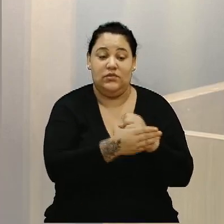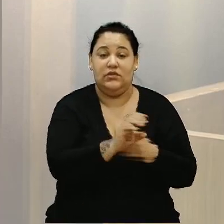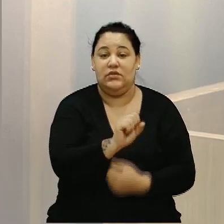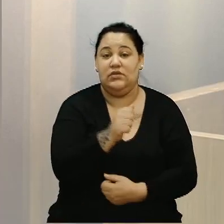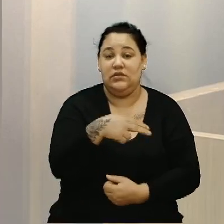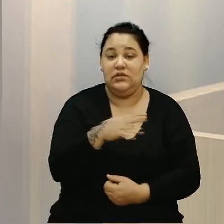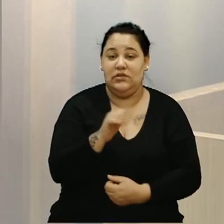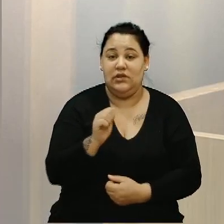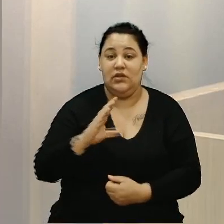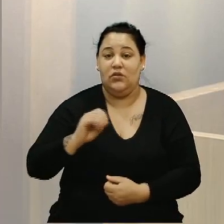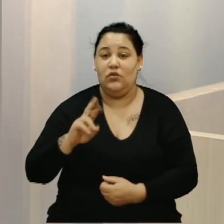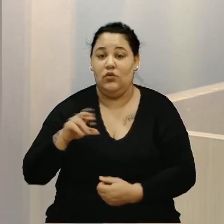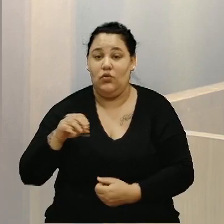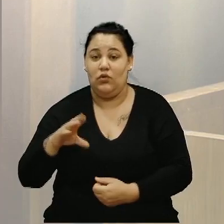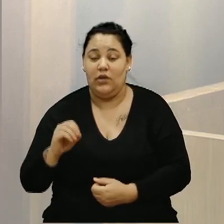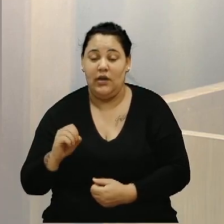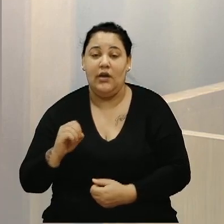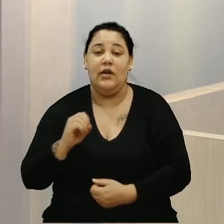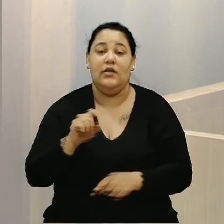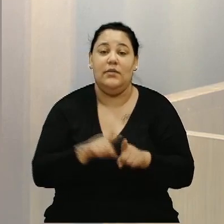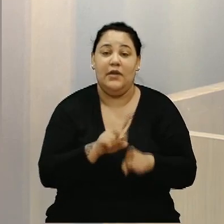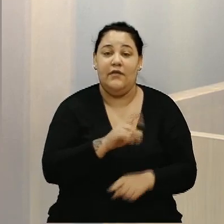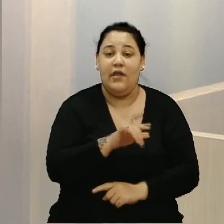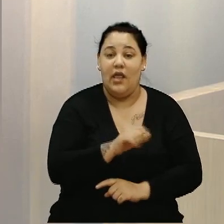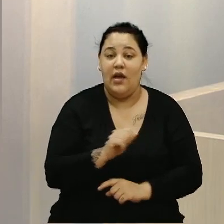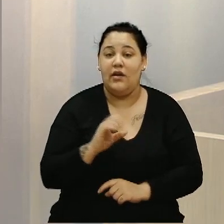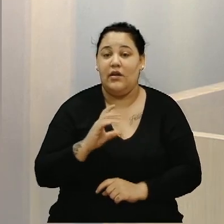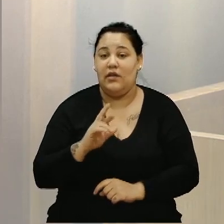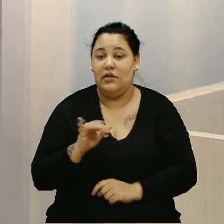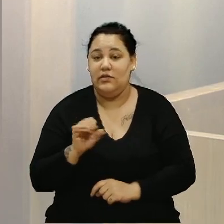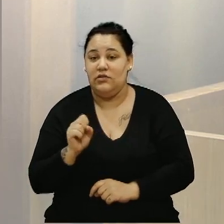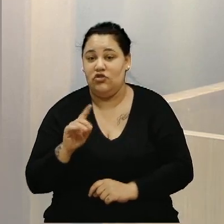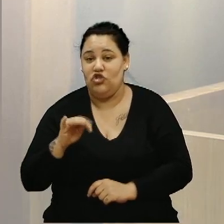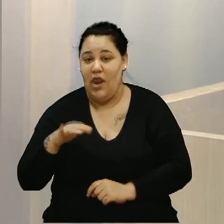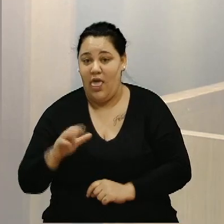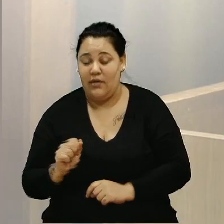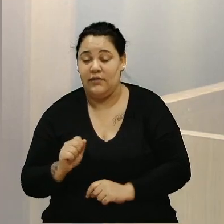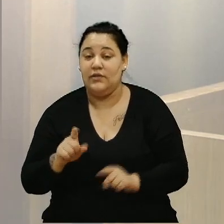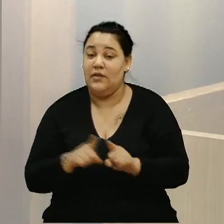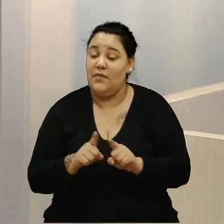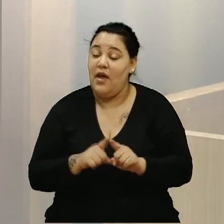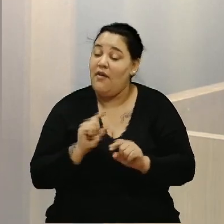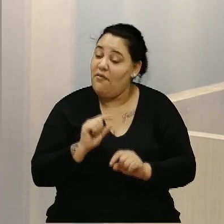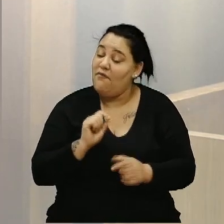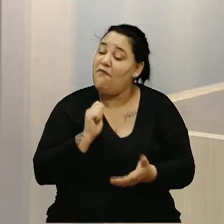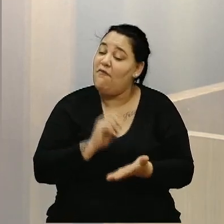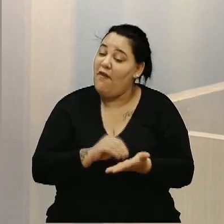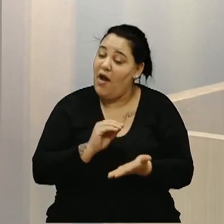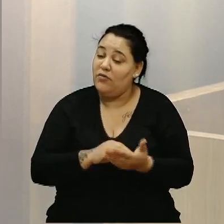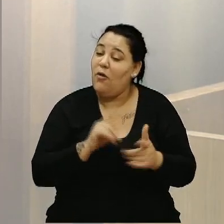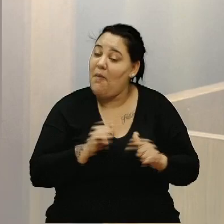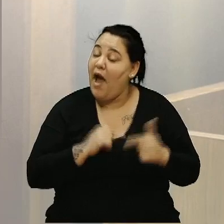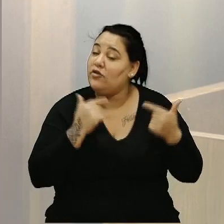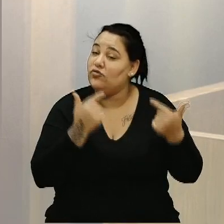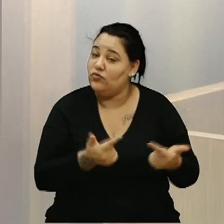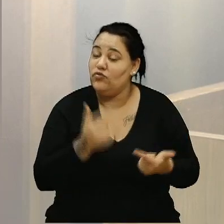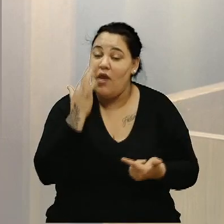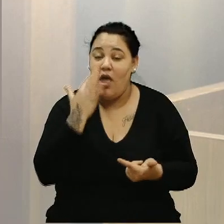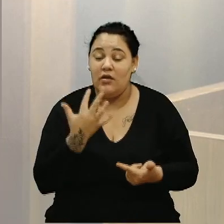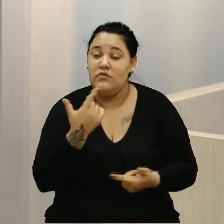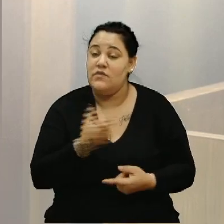Vila Cristina, e daqui a pouco a falta de uma atitude na solução desse problema